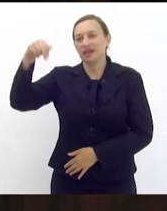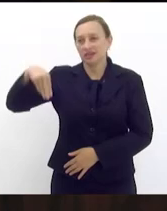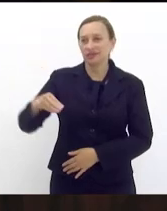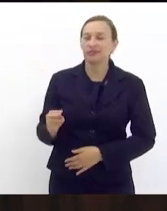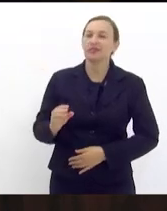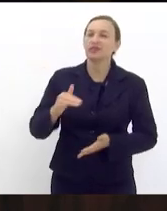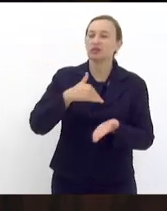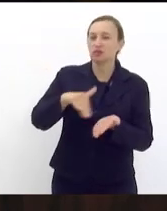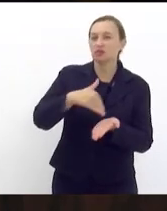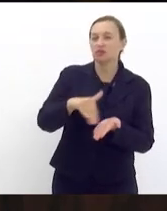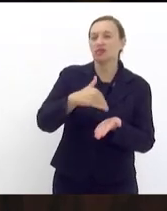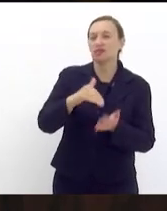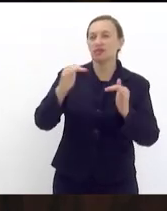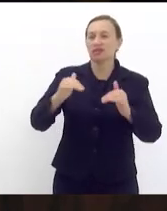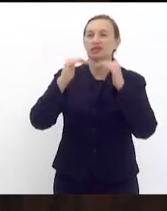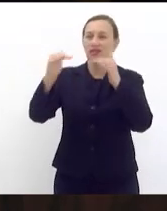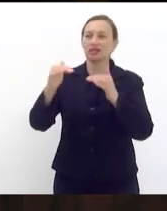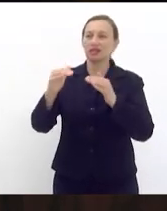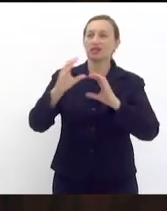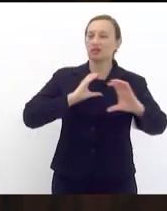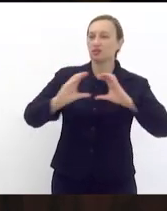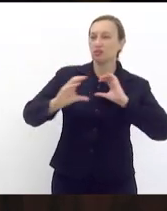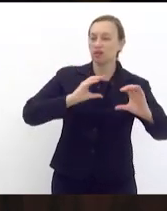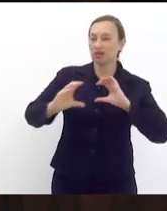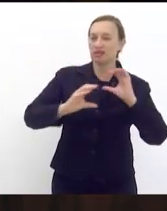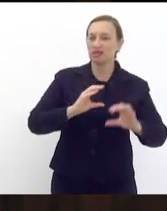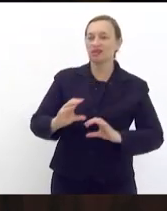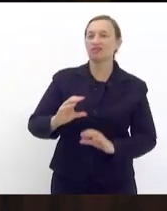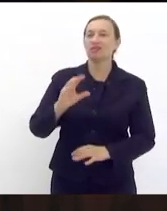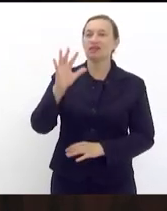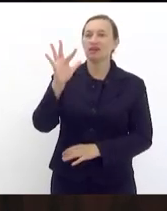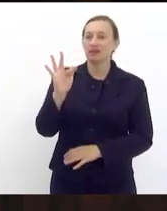Subsecretário Executivo e Comunicação, Vladimir Soares.